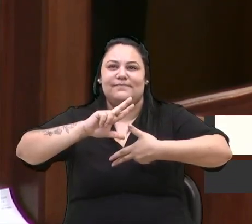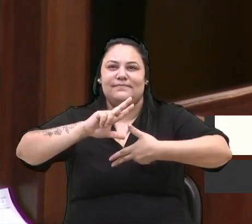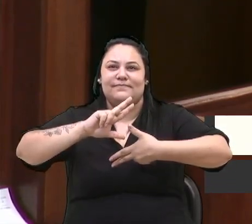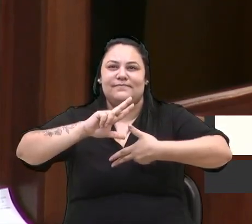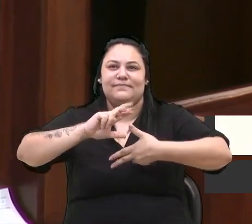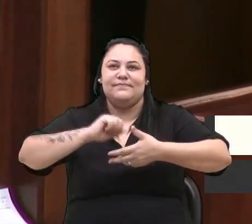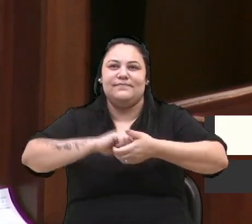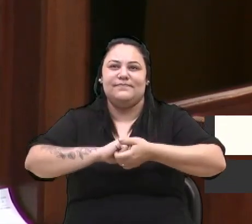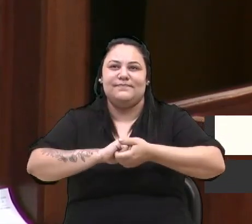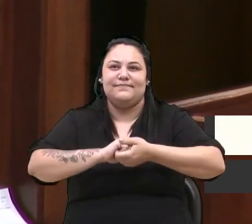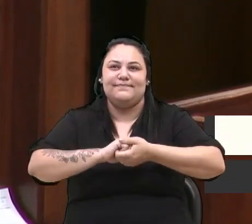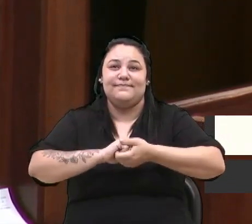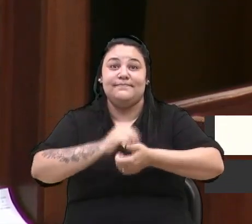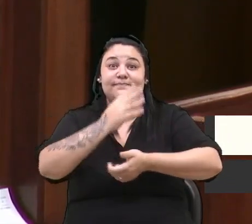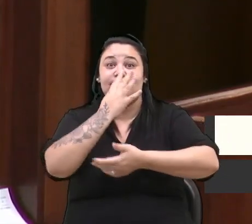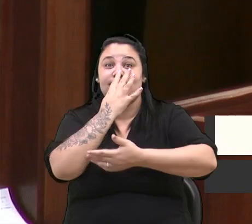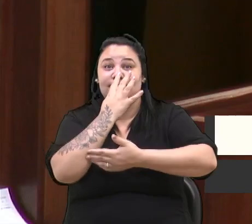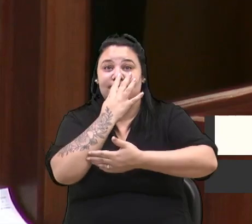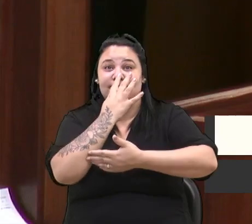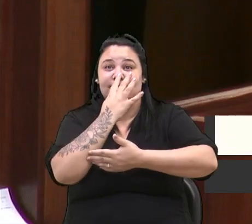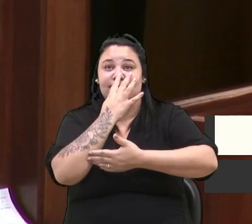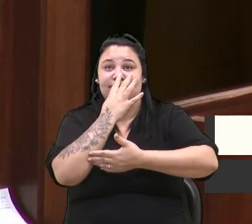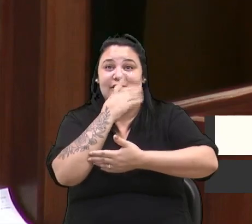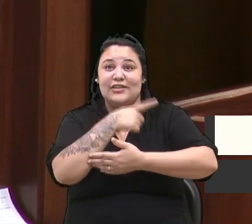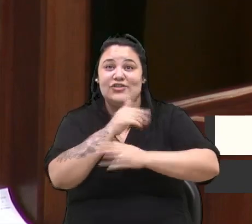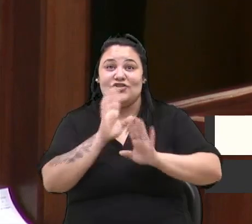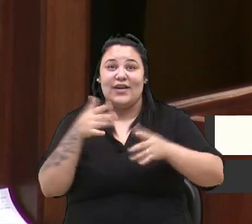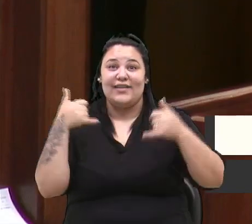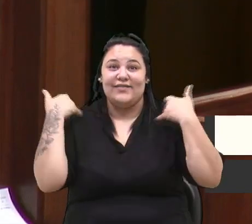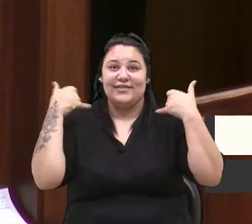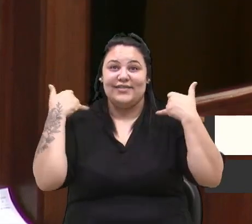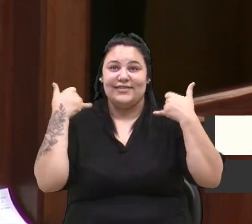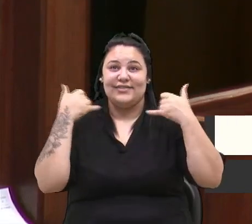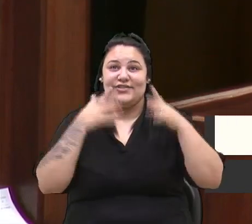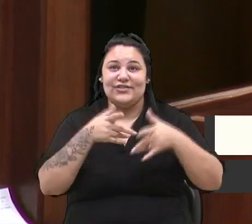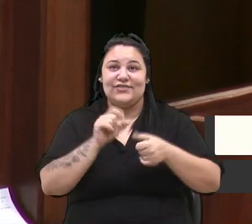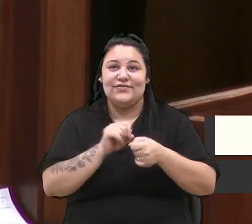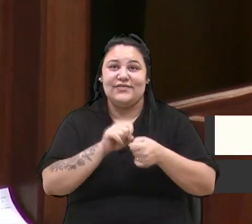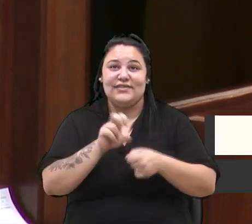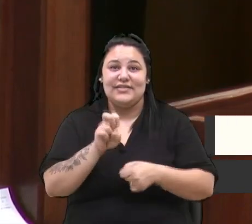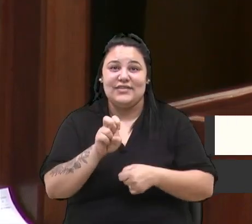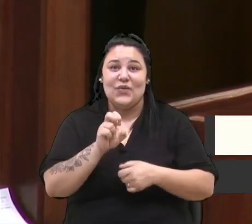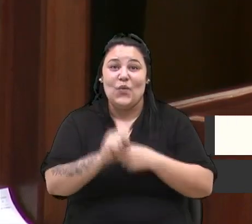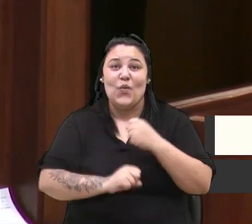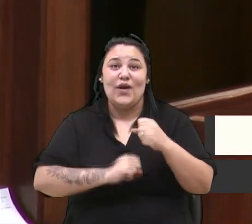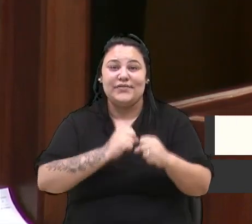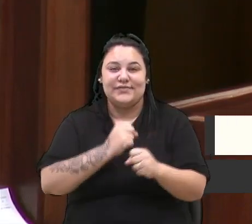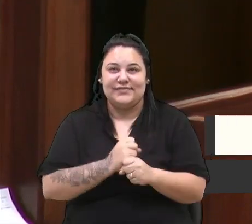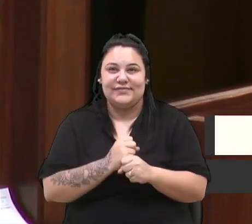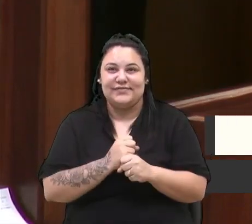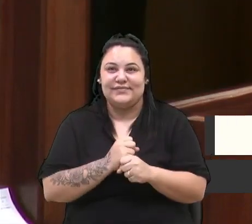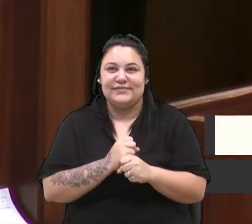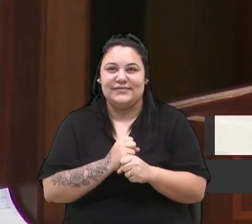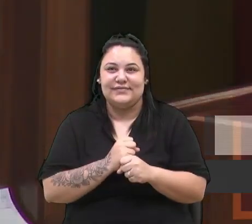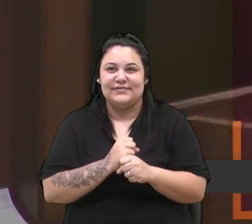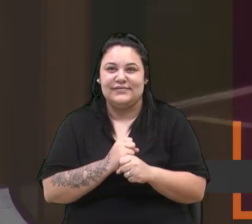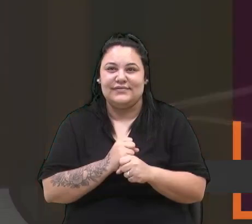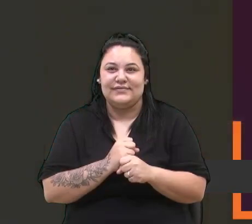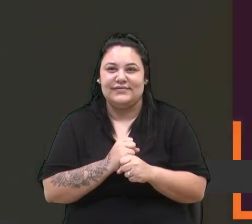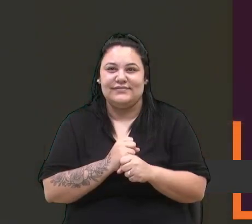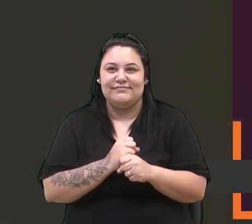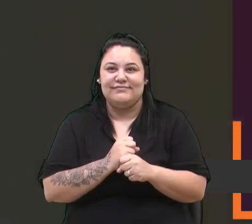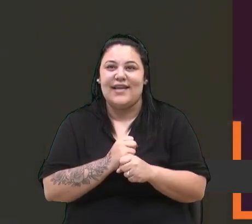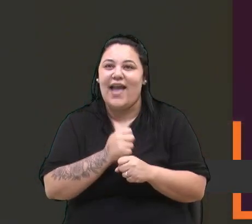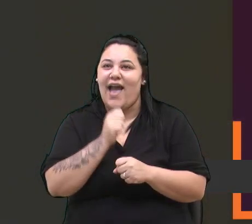E pasmem, ele está de aniversário, ele já fez 5 anos. Faz 5 anos que não foi